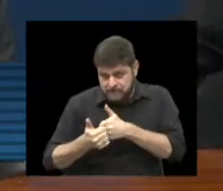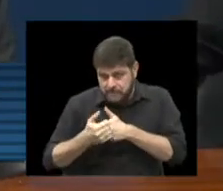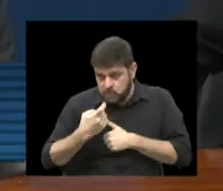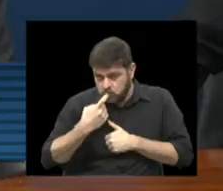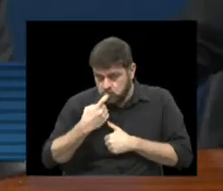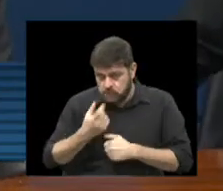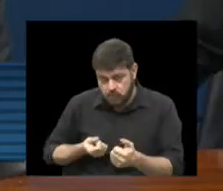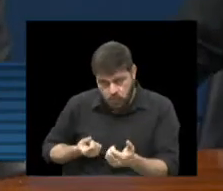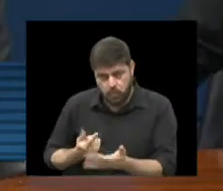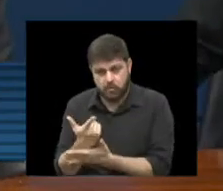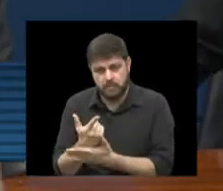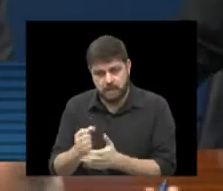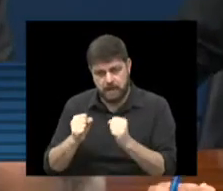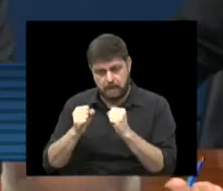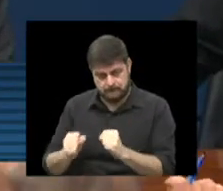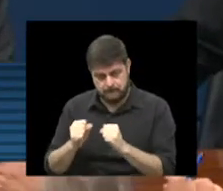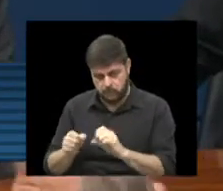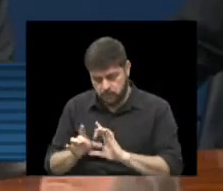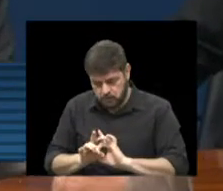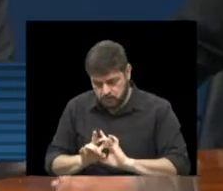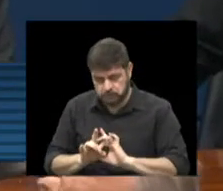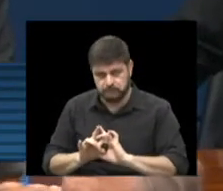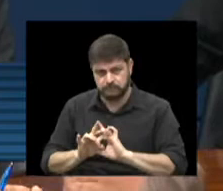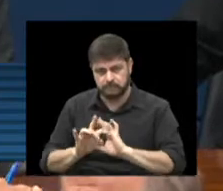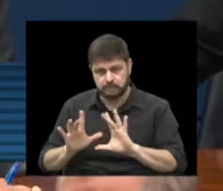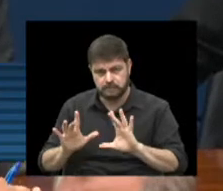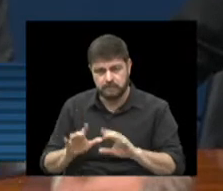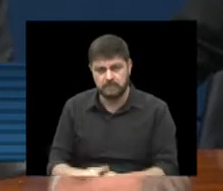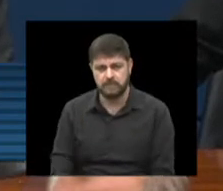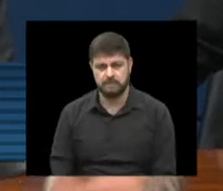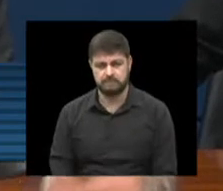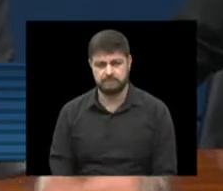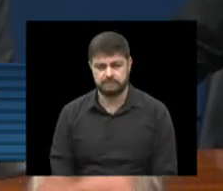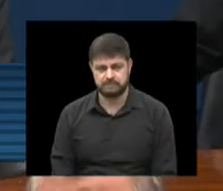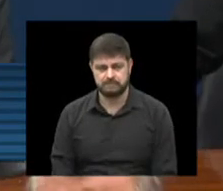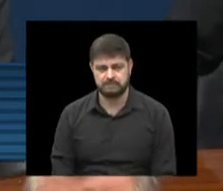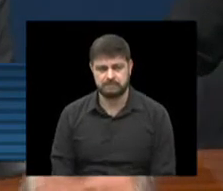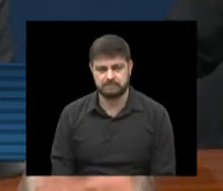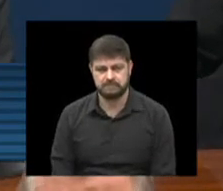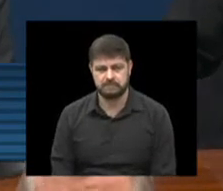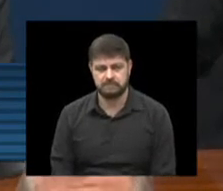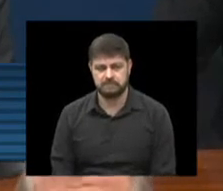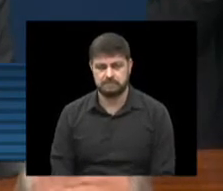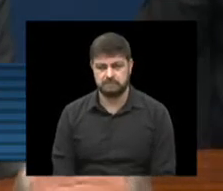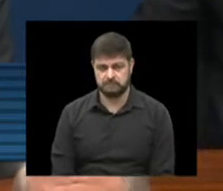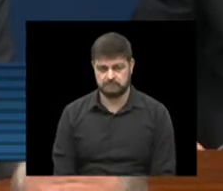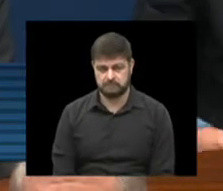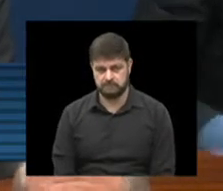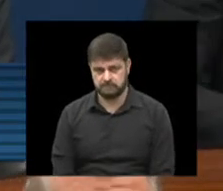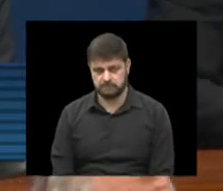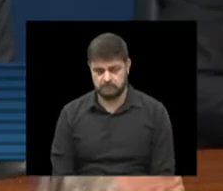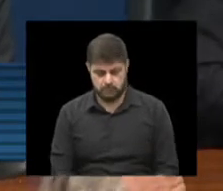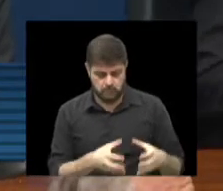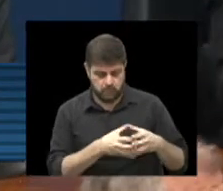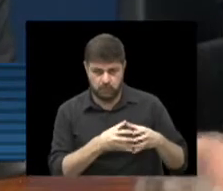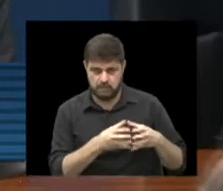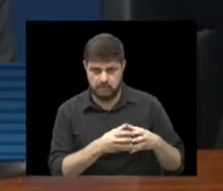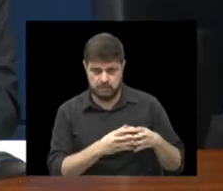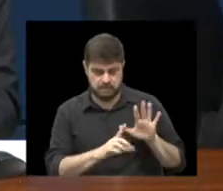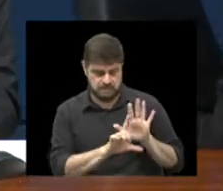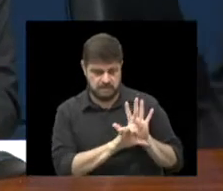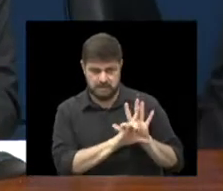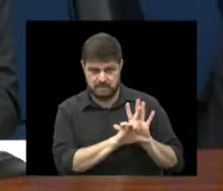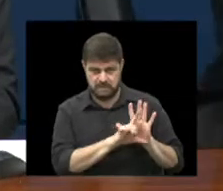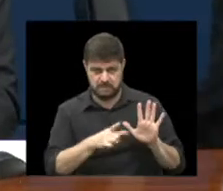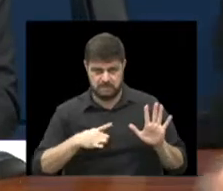propriedade da municipalidade, autoriza a venda a proprietários lindeiros, institui servidões e dá outras providências. Pareceres da Comissão Constituição e